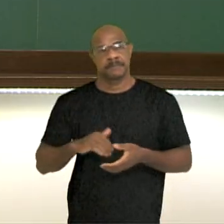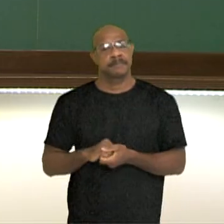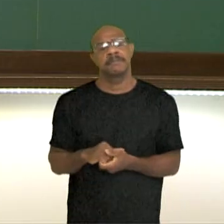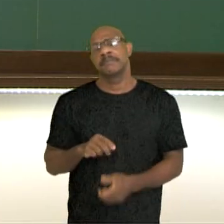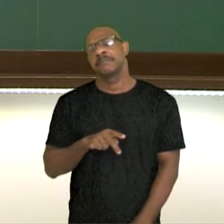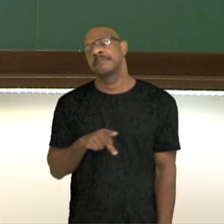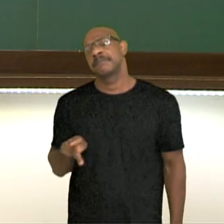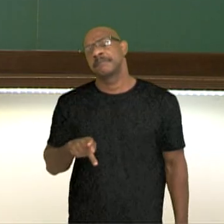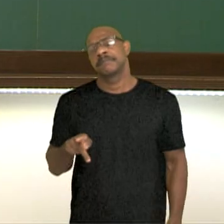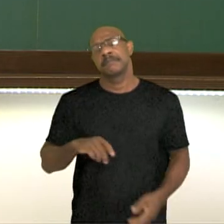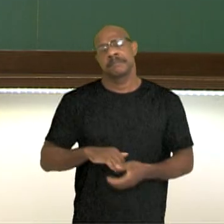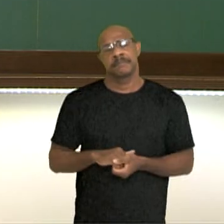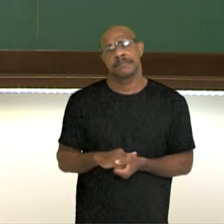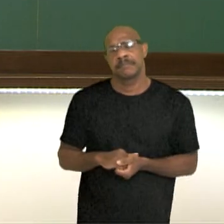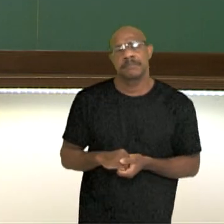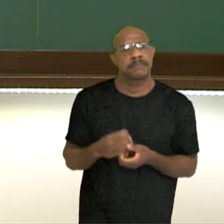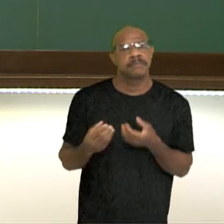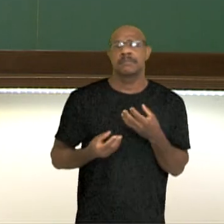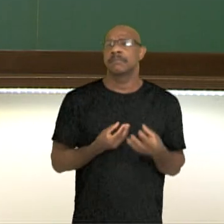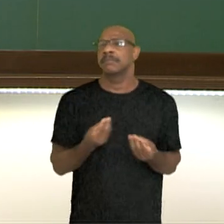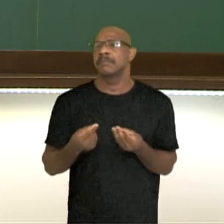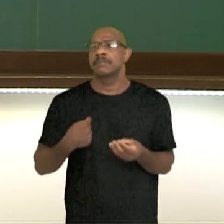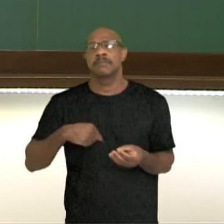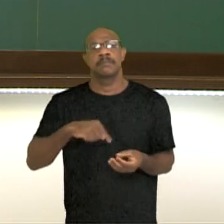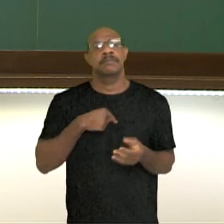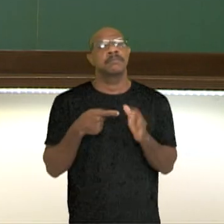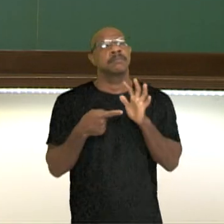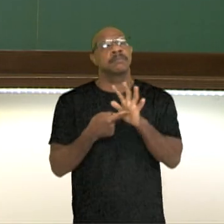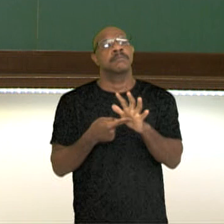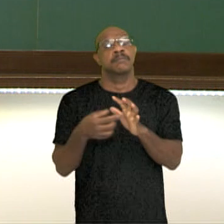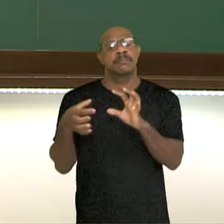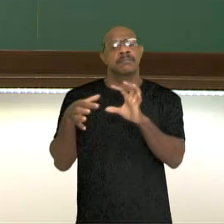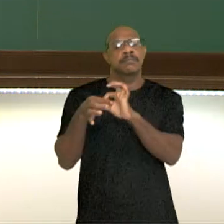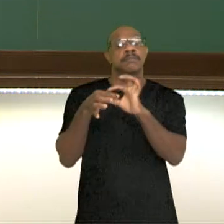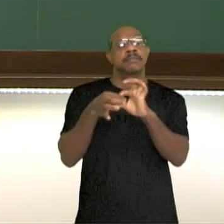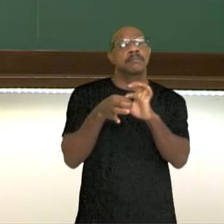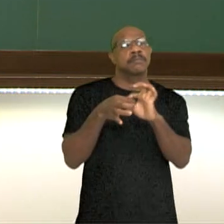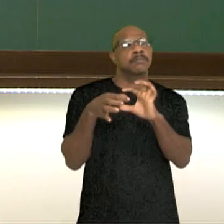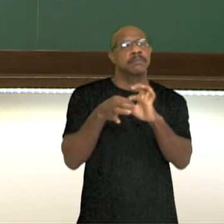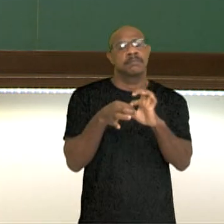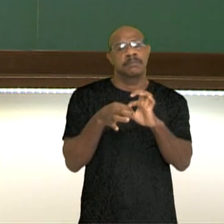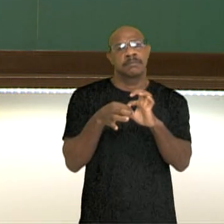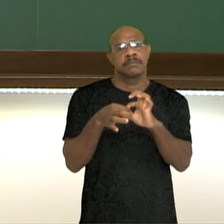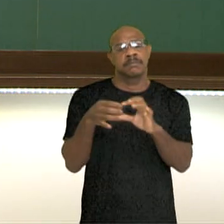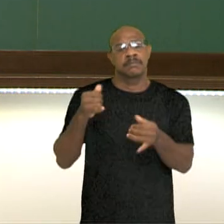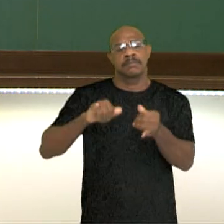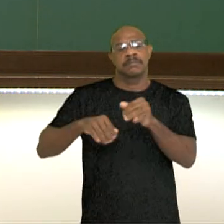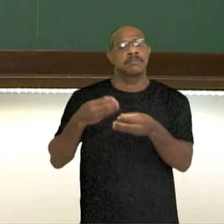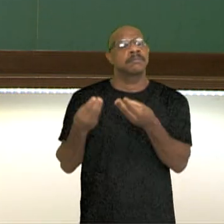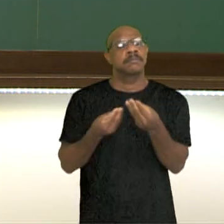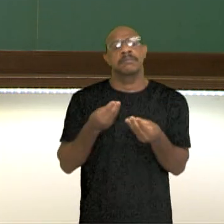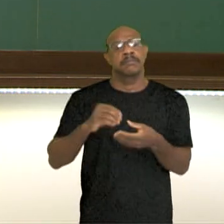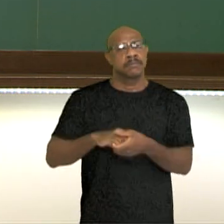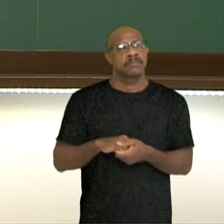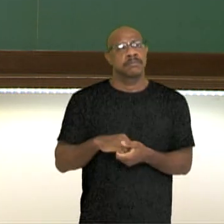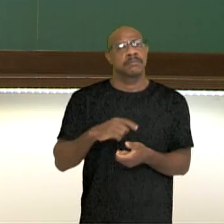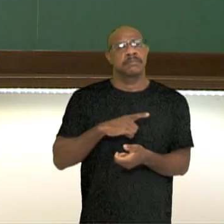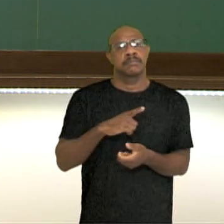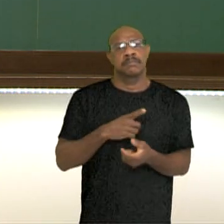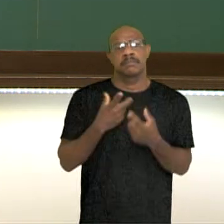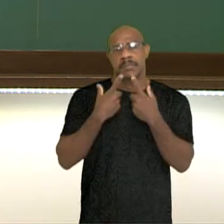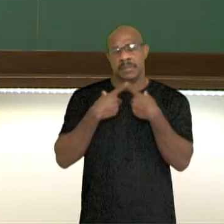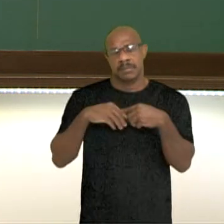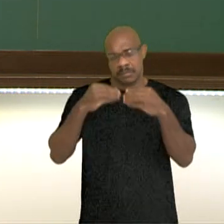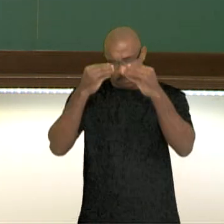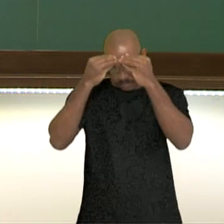Professor, como nós representamos essas ligações químicas? Como eu disse, nós temos